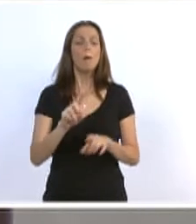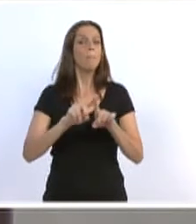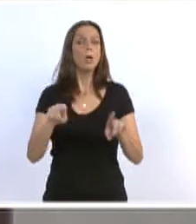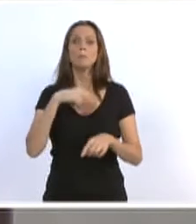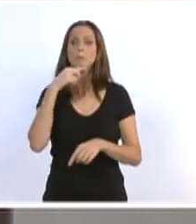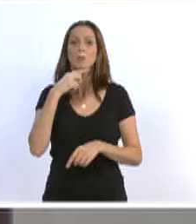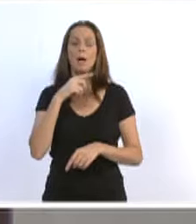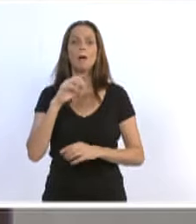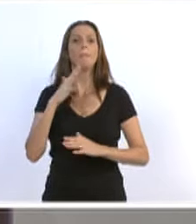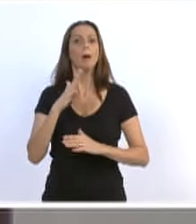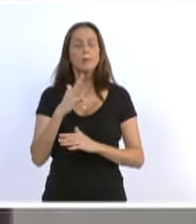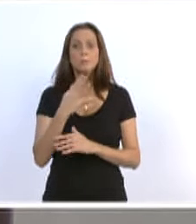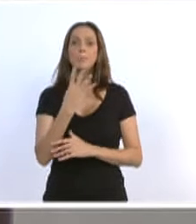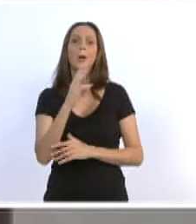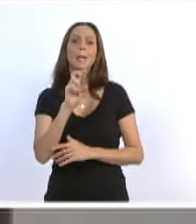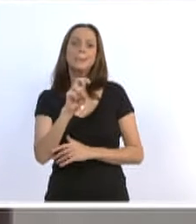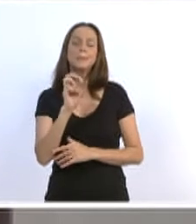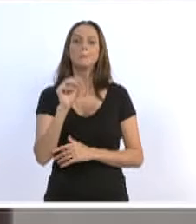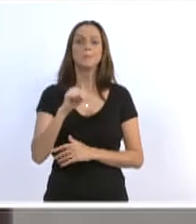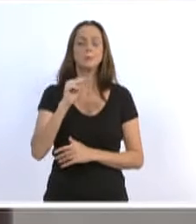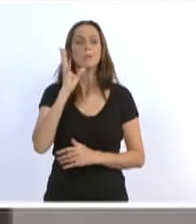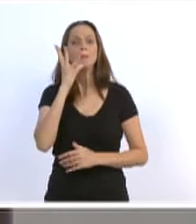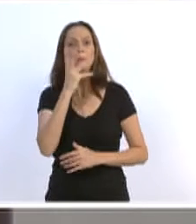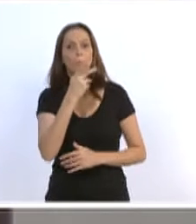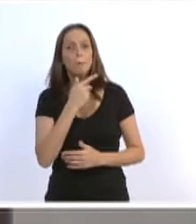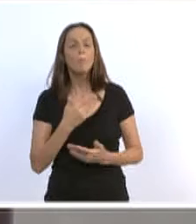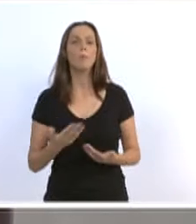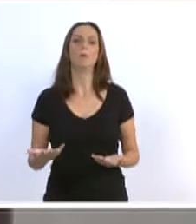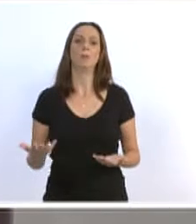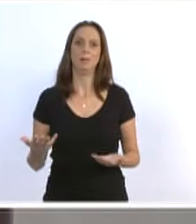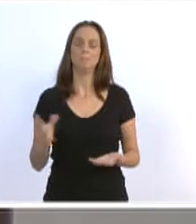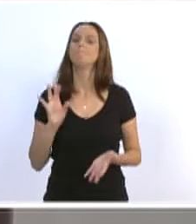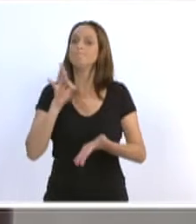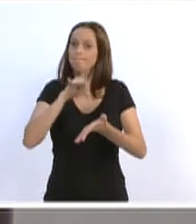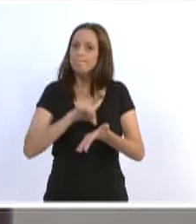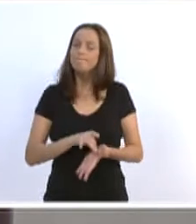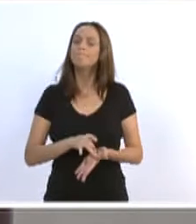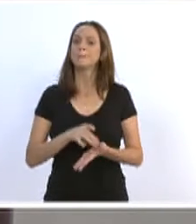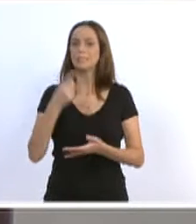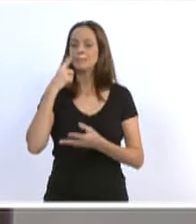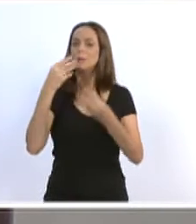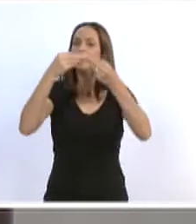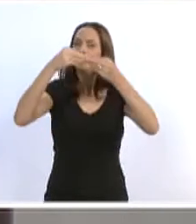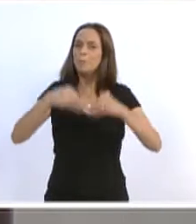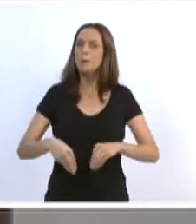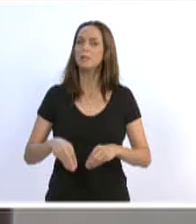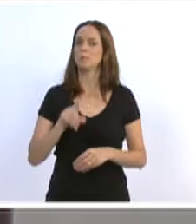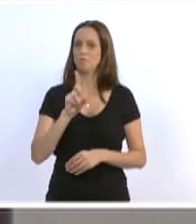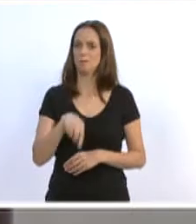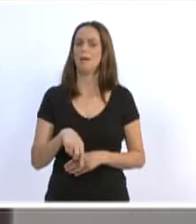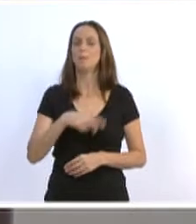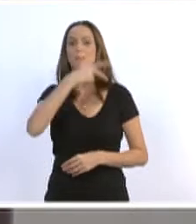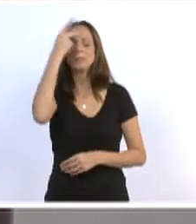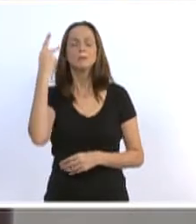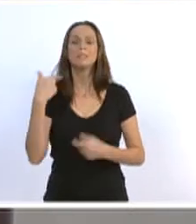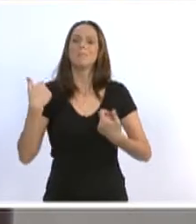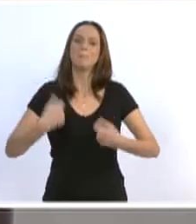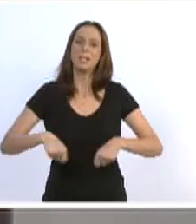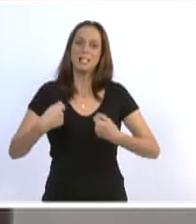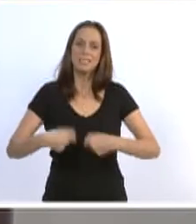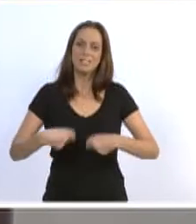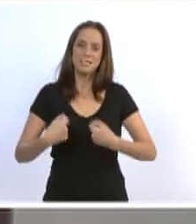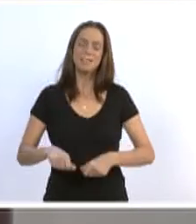menos de 40 minutos então por aí vai pode ver realmente o prejuízo que é pra quem depende de